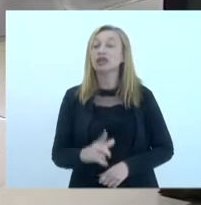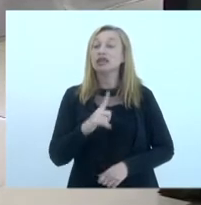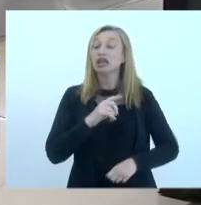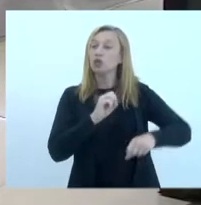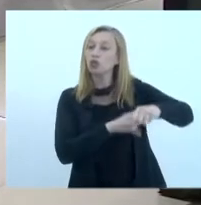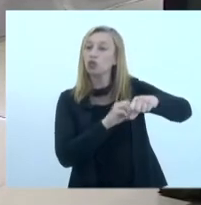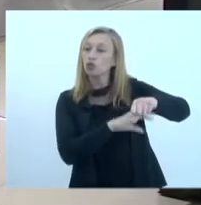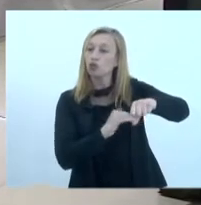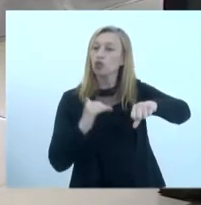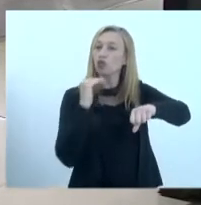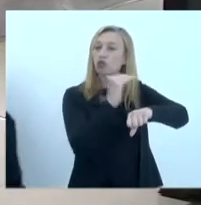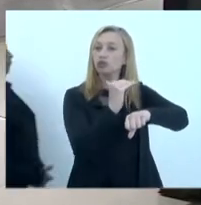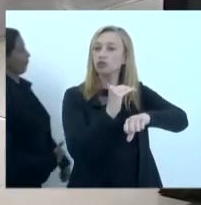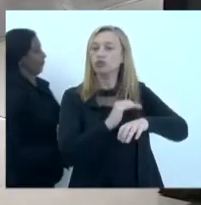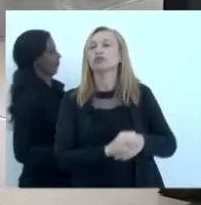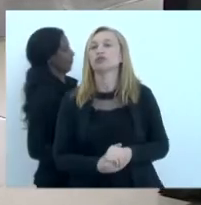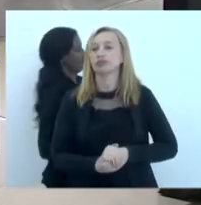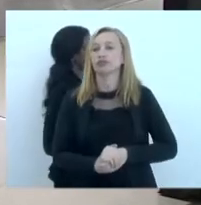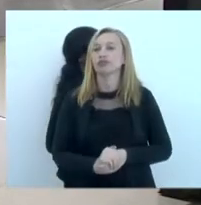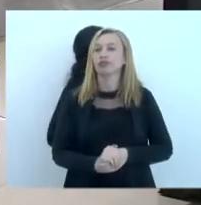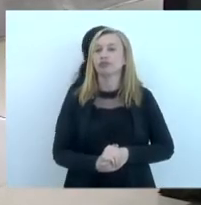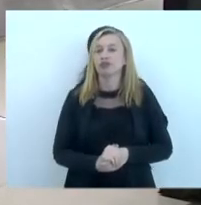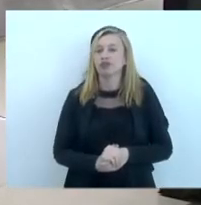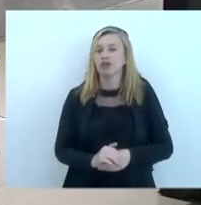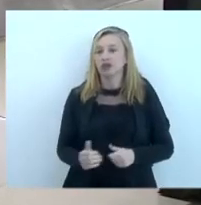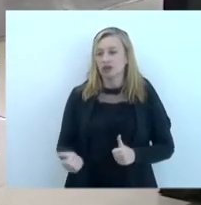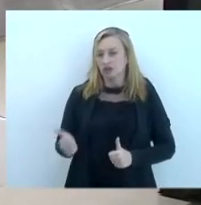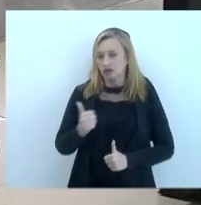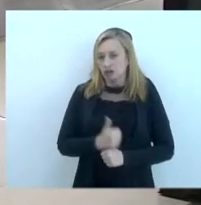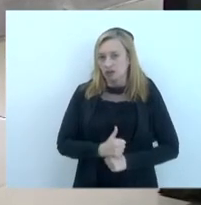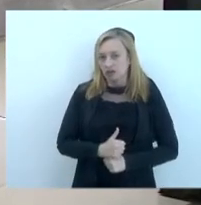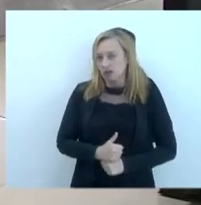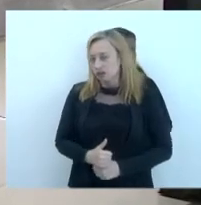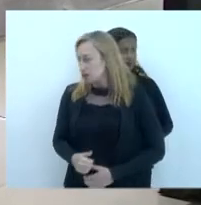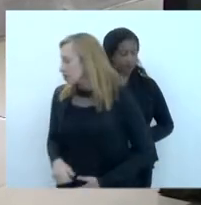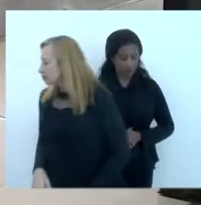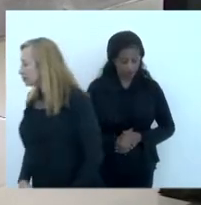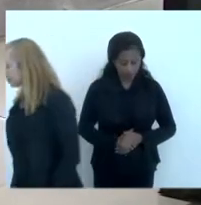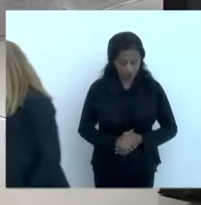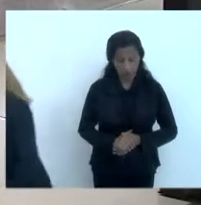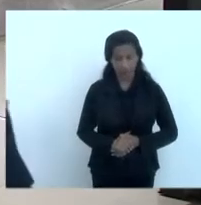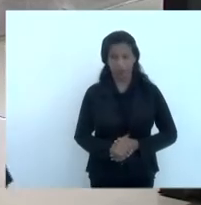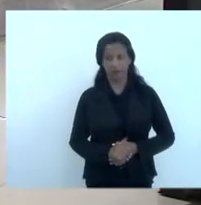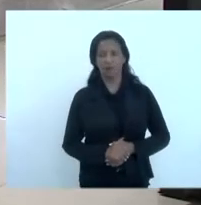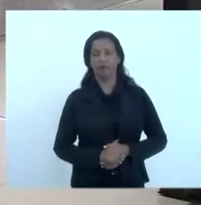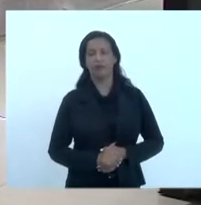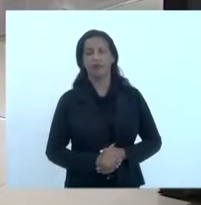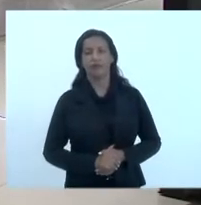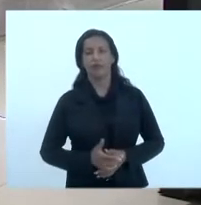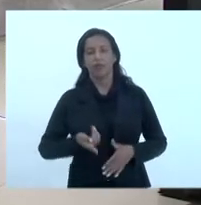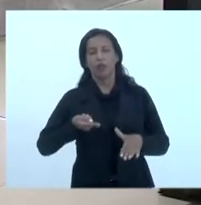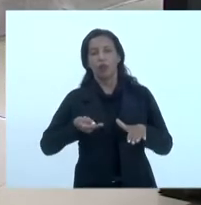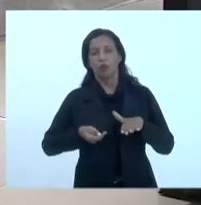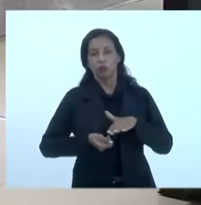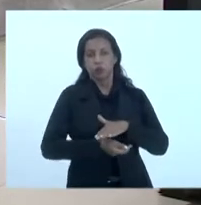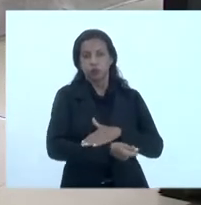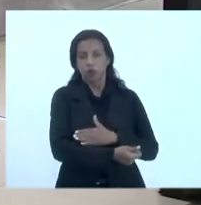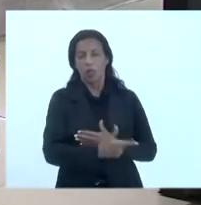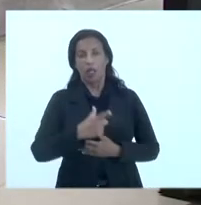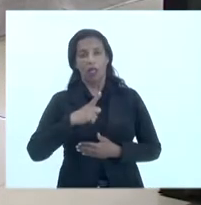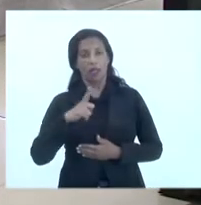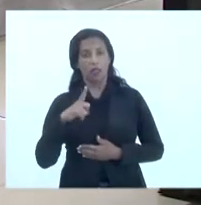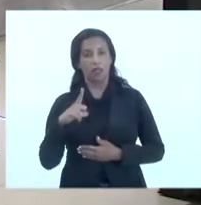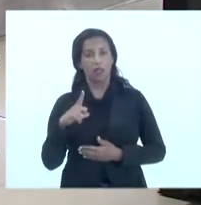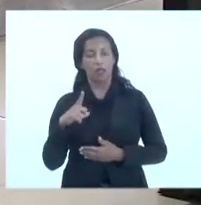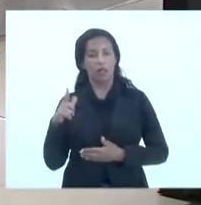fundo e fruto das economias que a gente tem feito na Assembleia, então a gente tem à disposição de